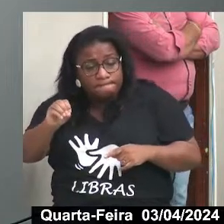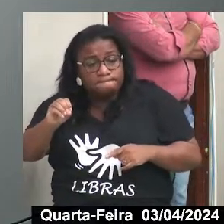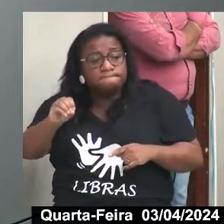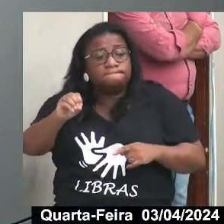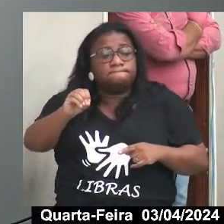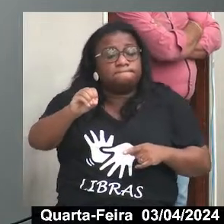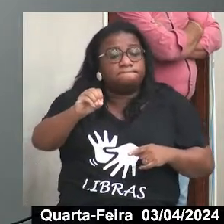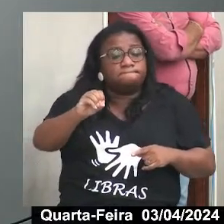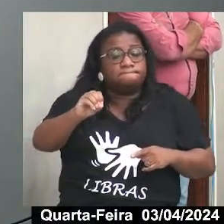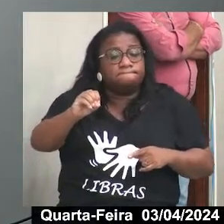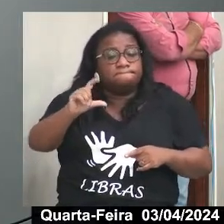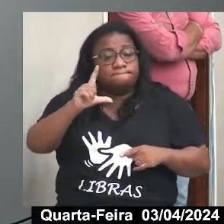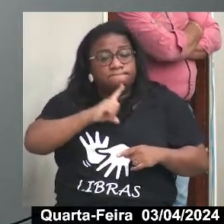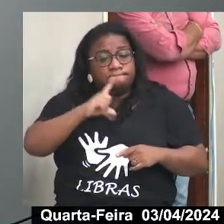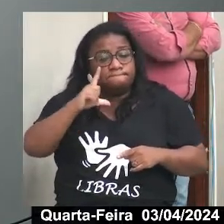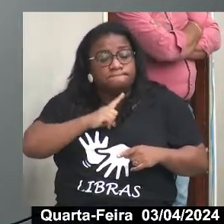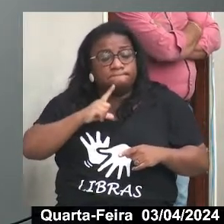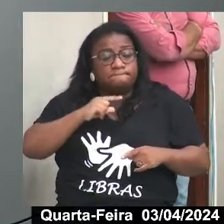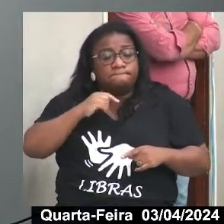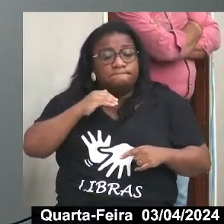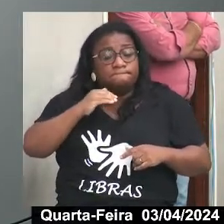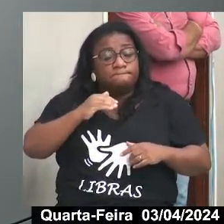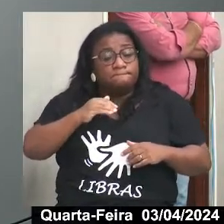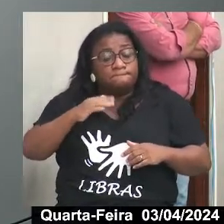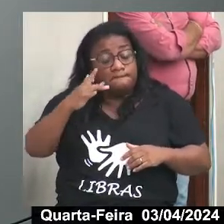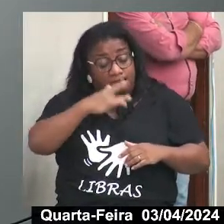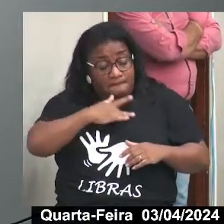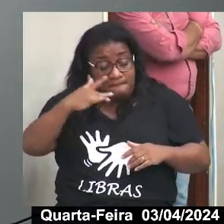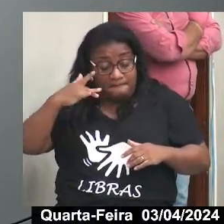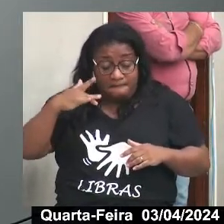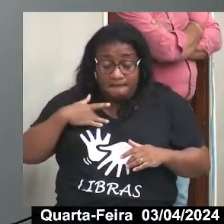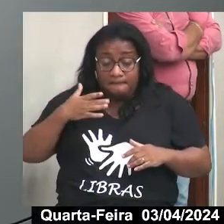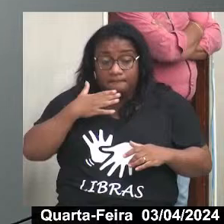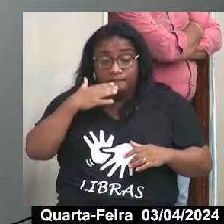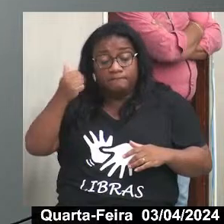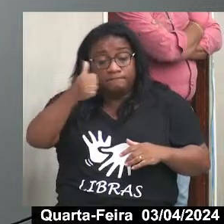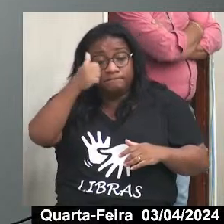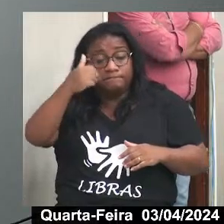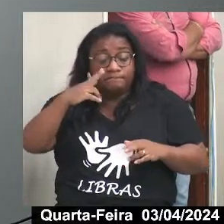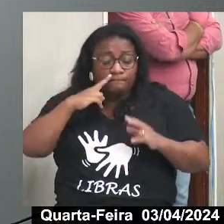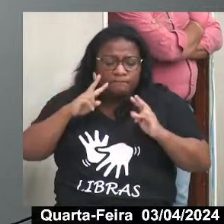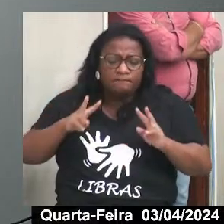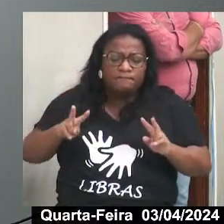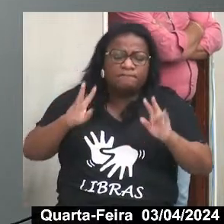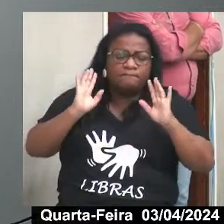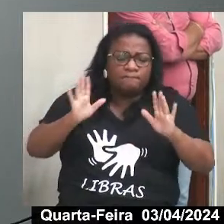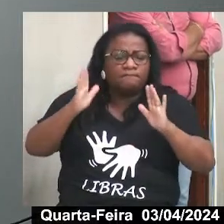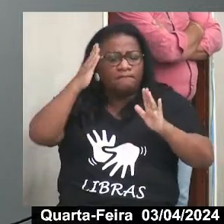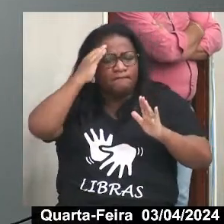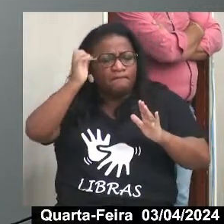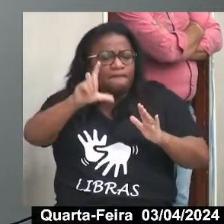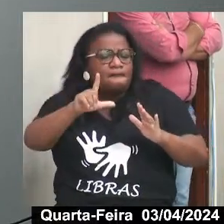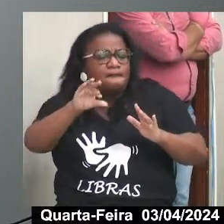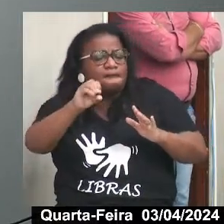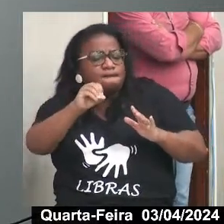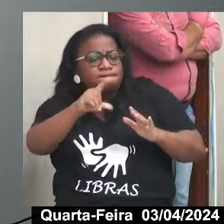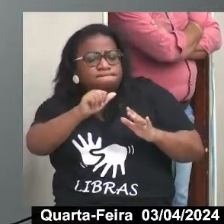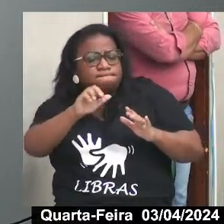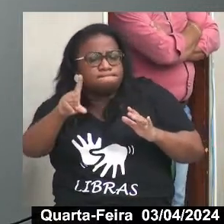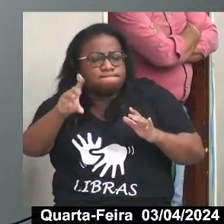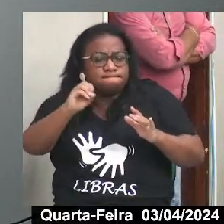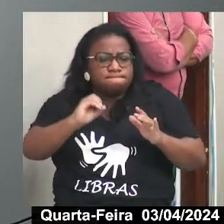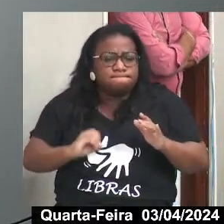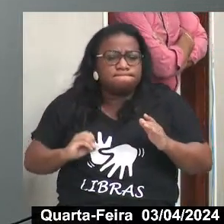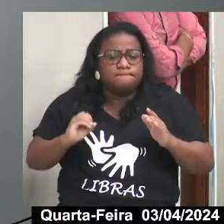maior conscientização sobre o tema, o avanço na área da saúde sobre os critérios de diagnóstico. A gente sabe que quando